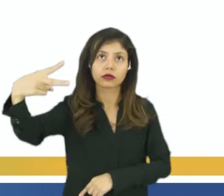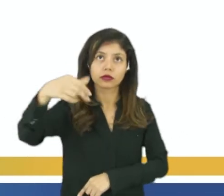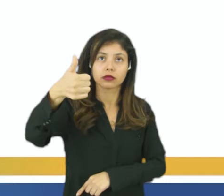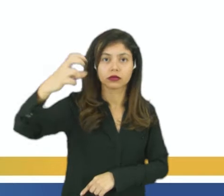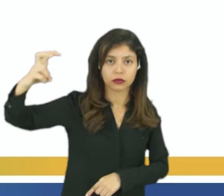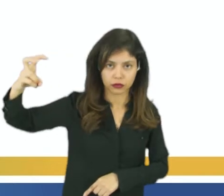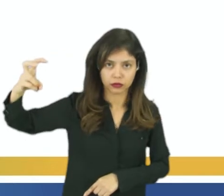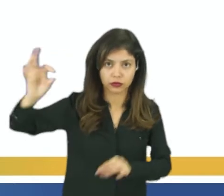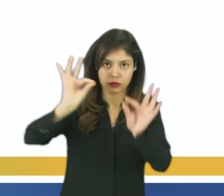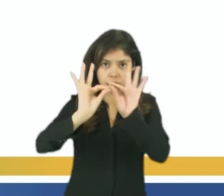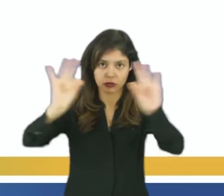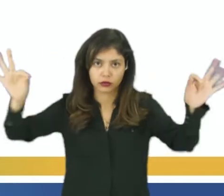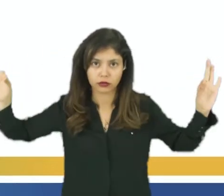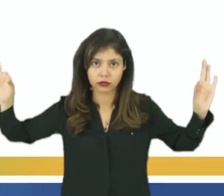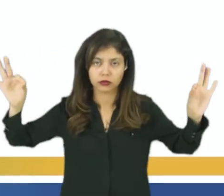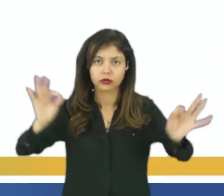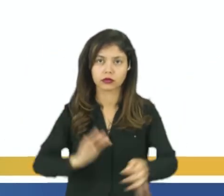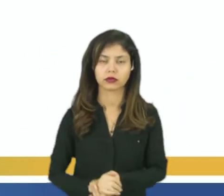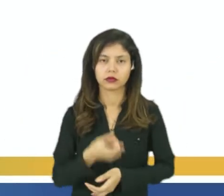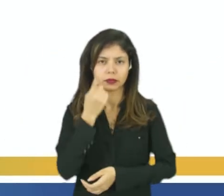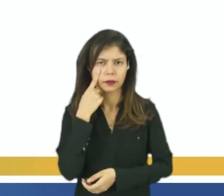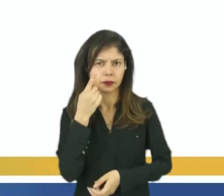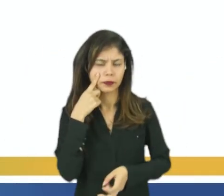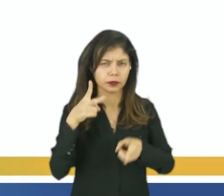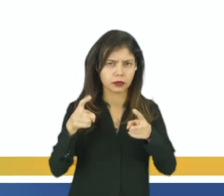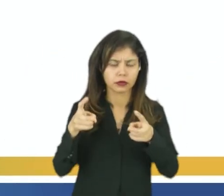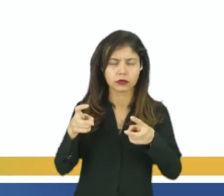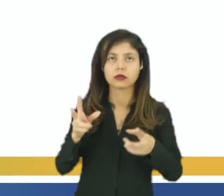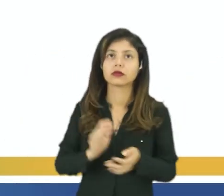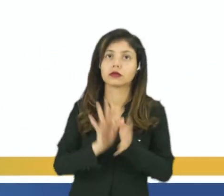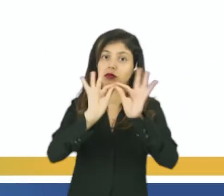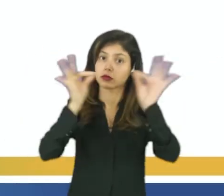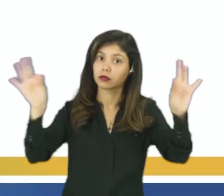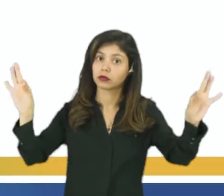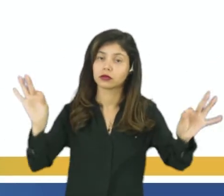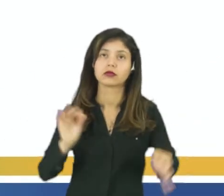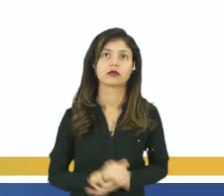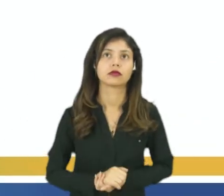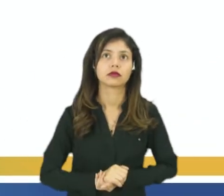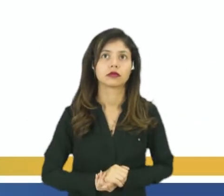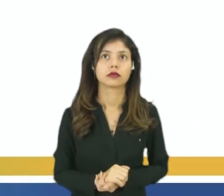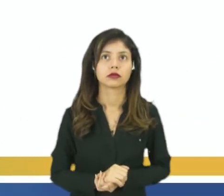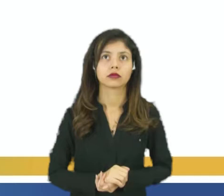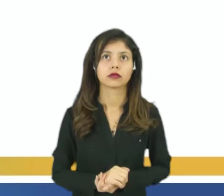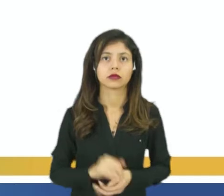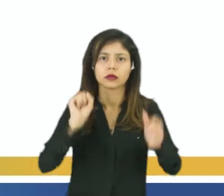z igual a 15. Então percebam que ela é linear.